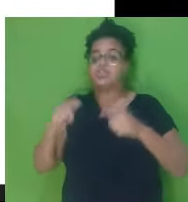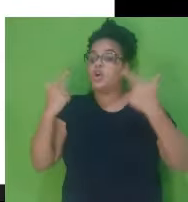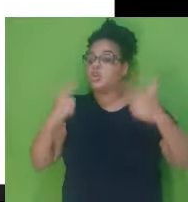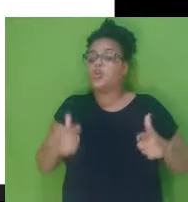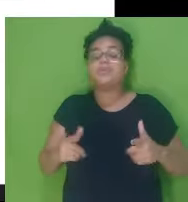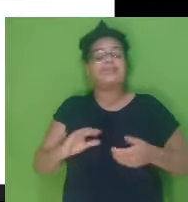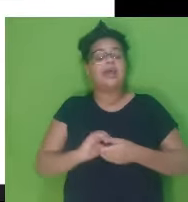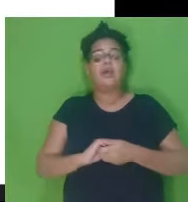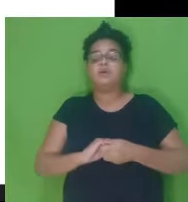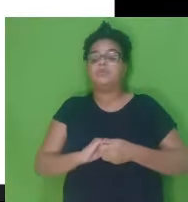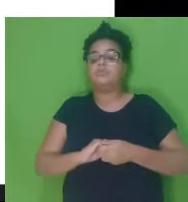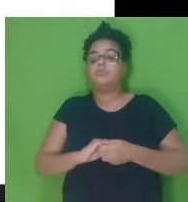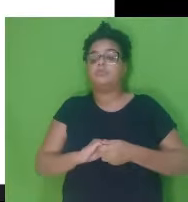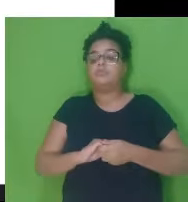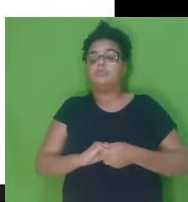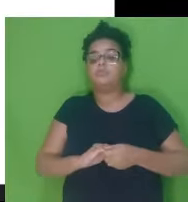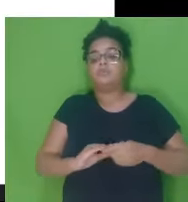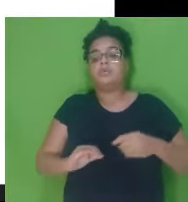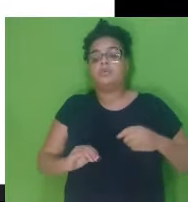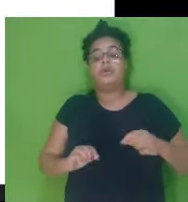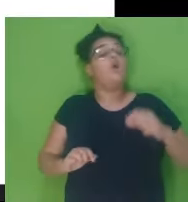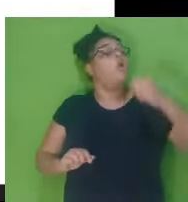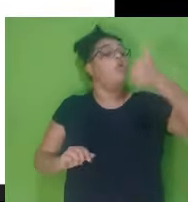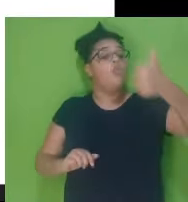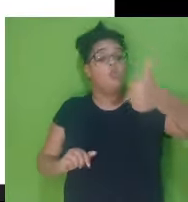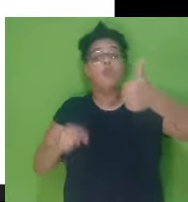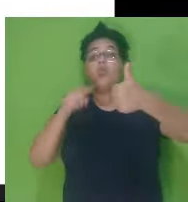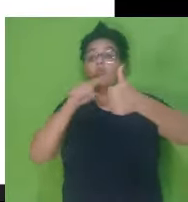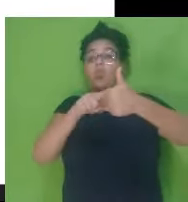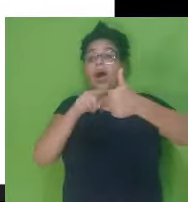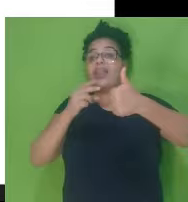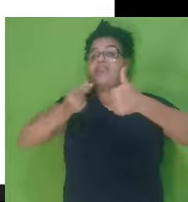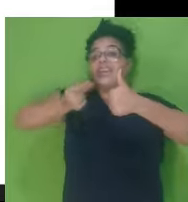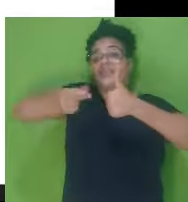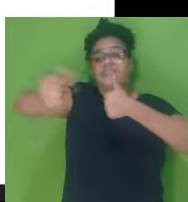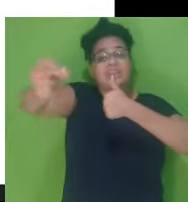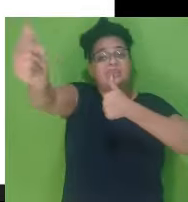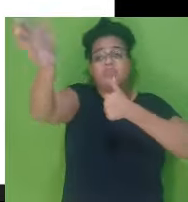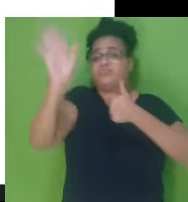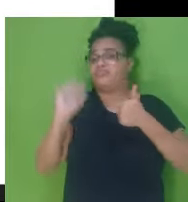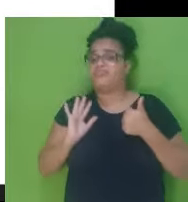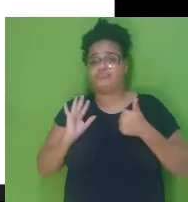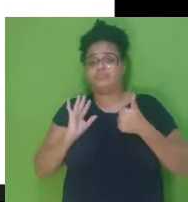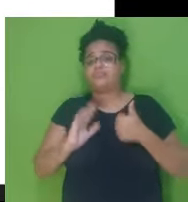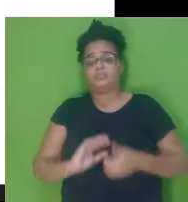está indeterminado do tipo 1 elevado a infinito.